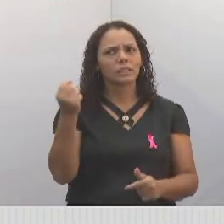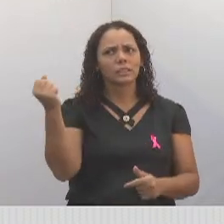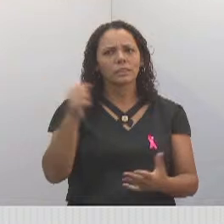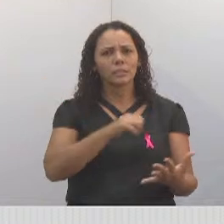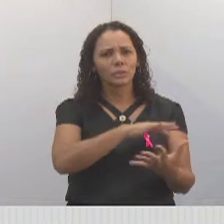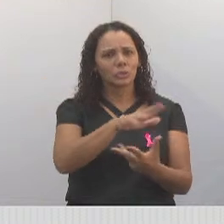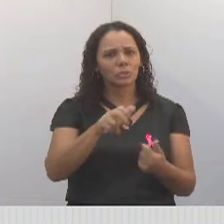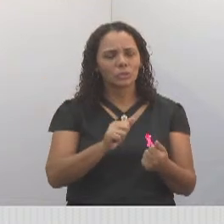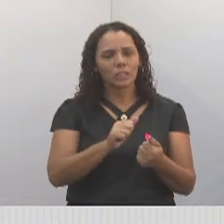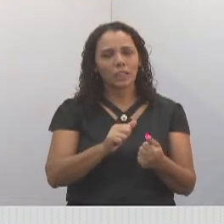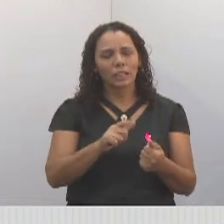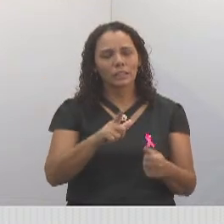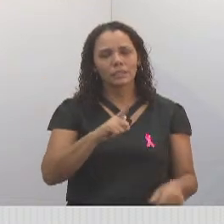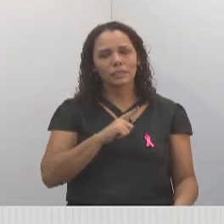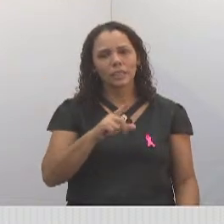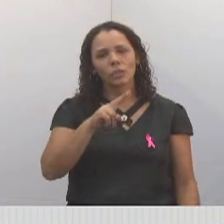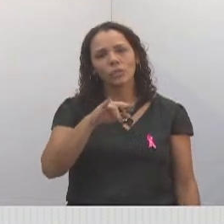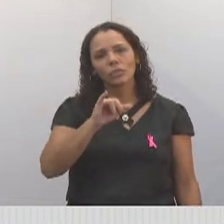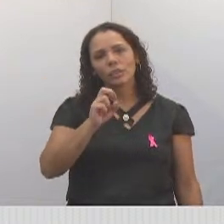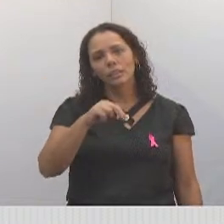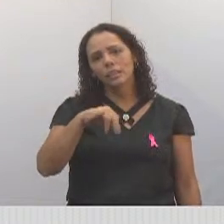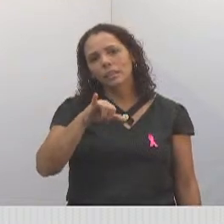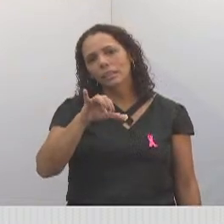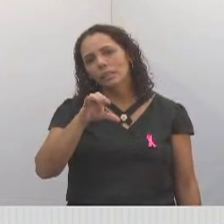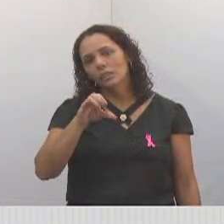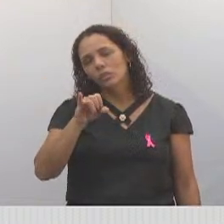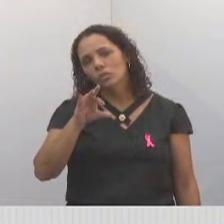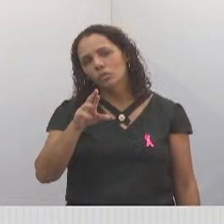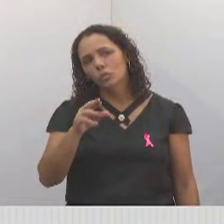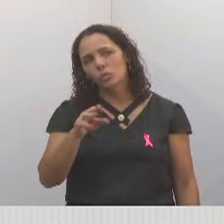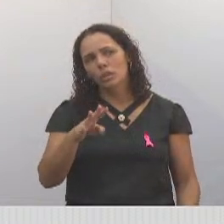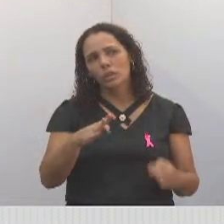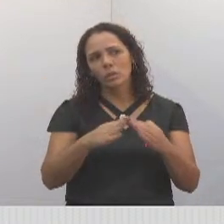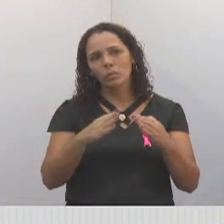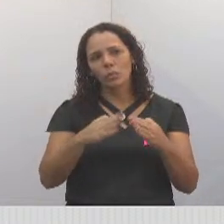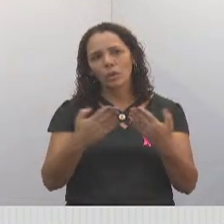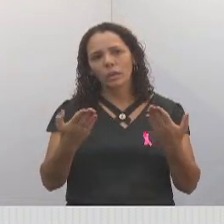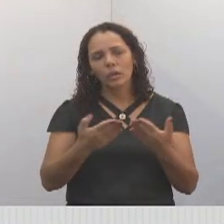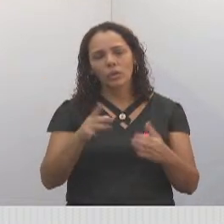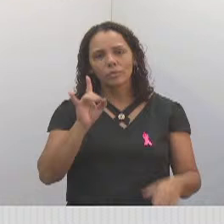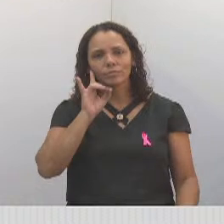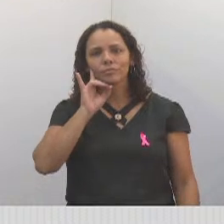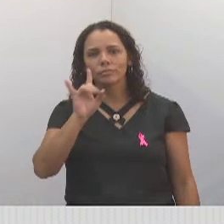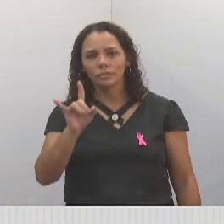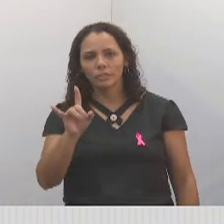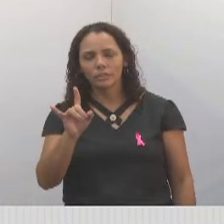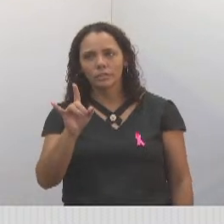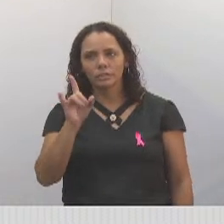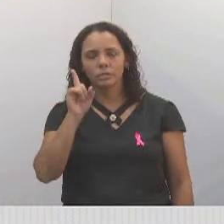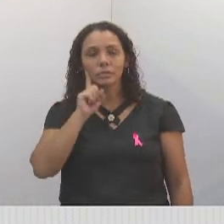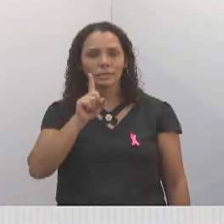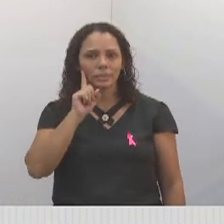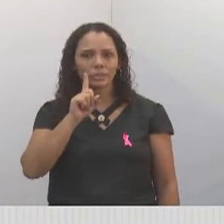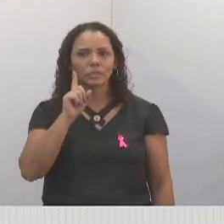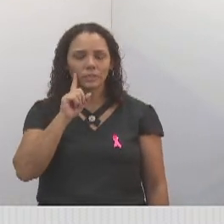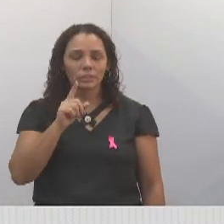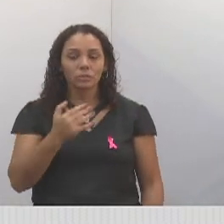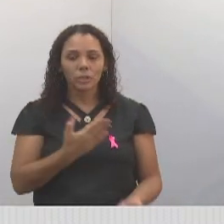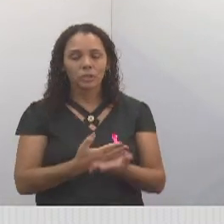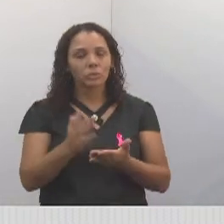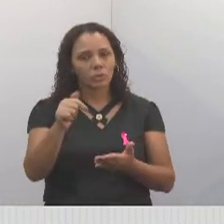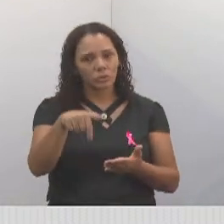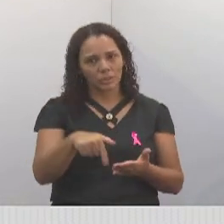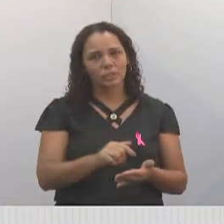mandar um abraço, acredito que o Vinícius ainda esteja morando nos Estados Unidos, mas foram sementes plantadas. Mas